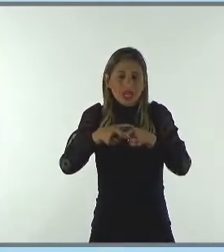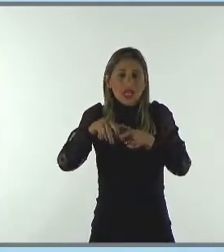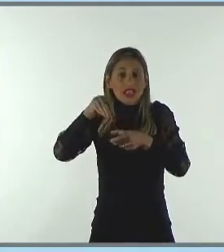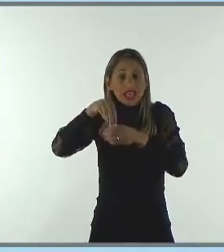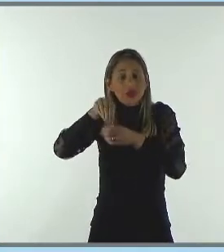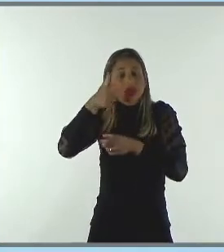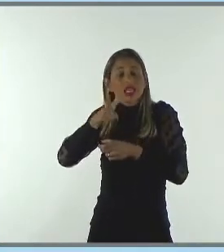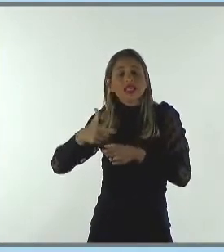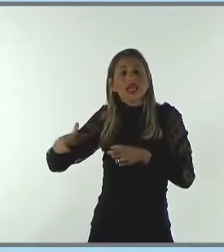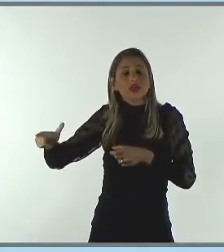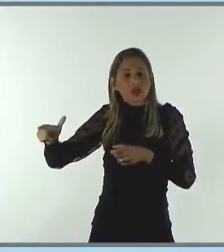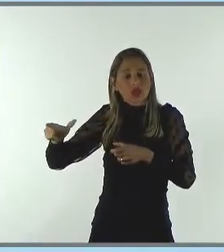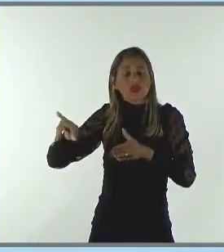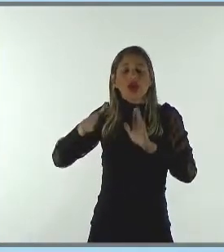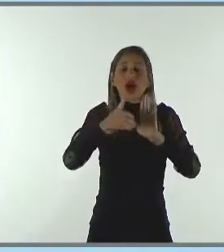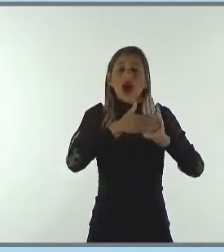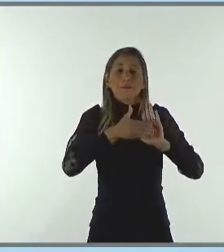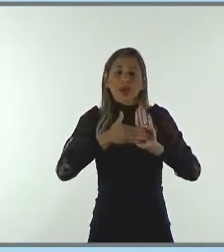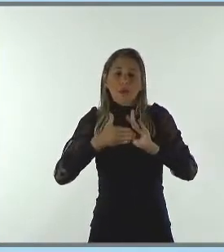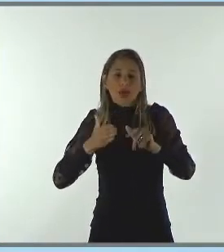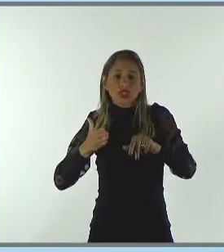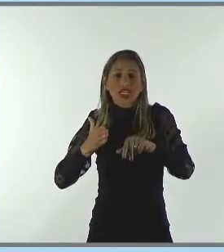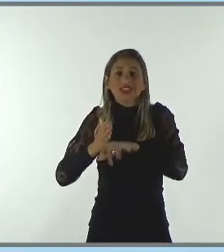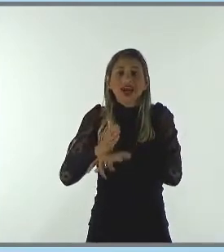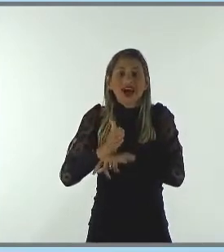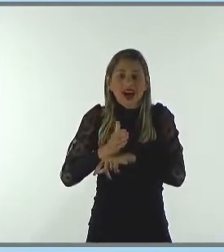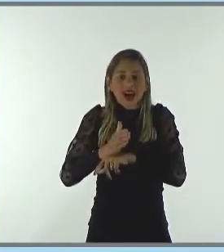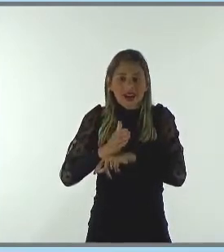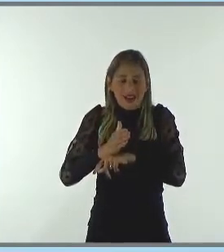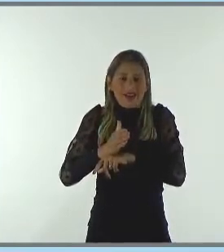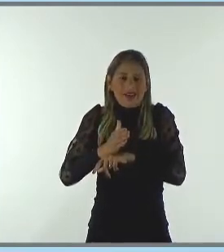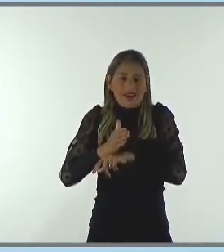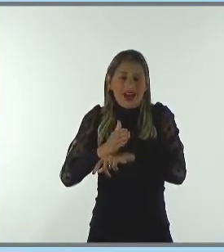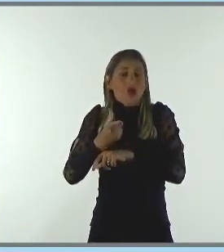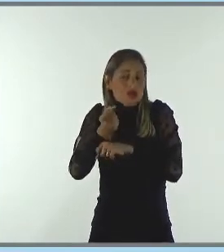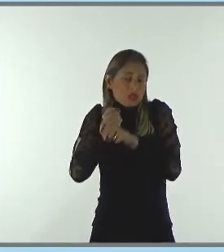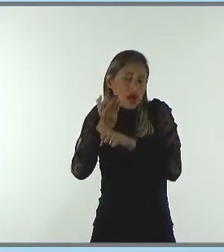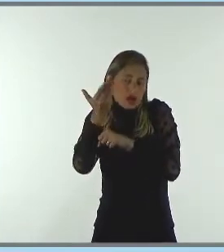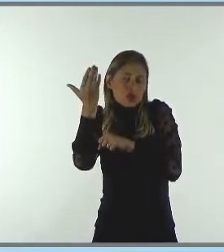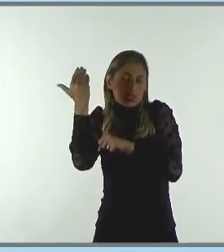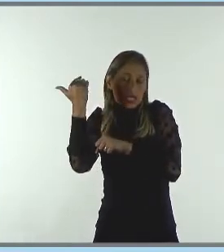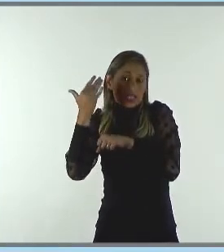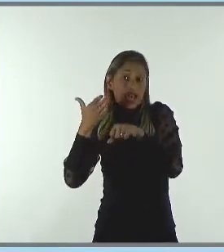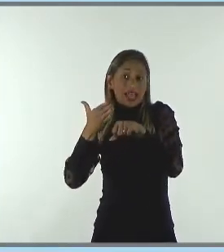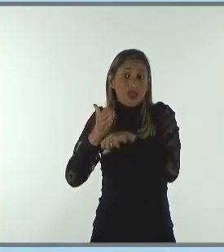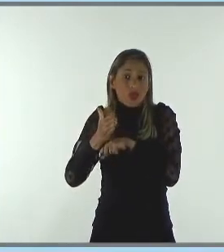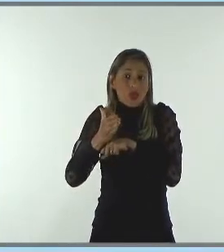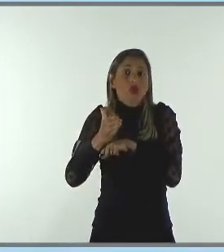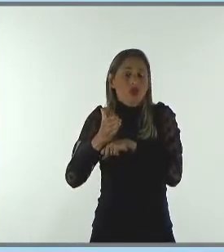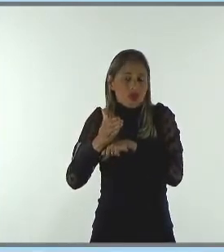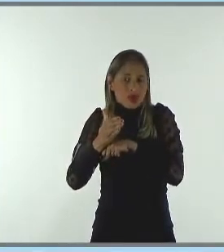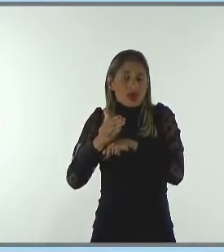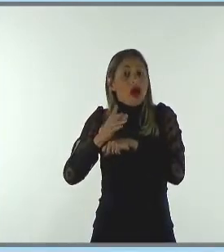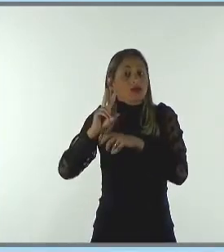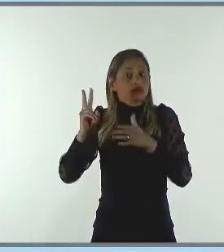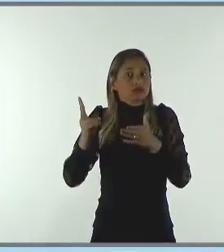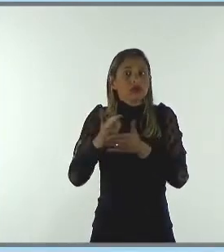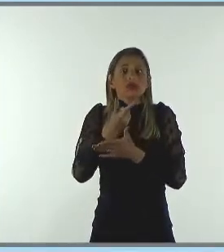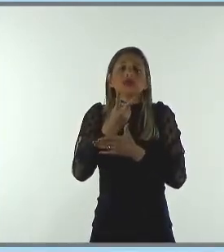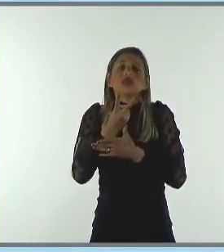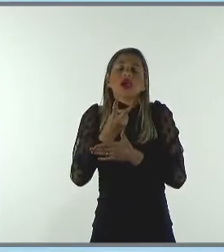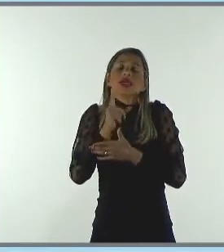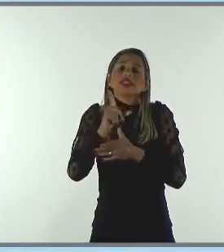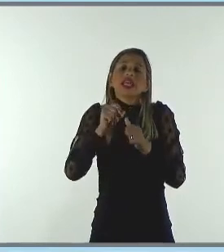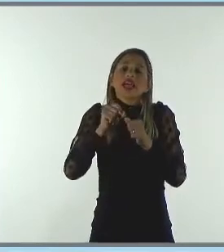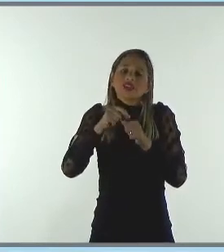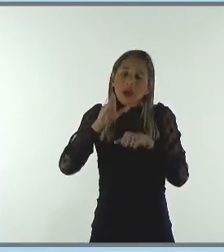literário, como foi a proposta dela de entrar para a Academia Brasileira de Letras há algum tempo atrás. Né? Ela gerou uma situação crítica que deveria ter